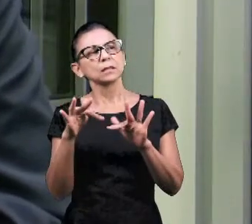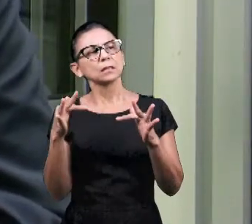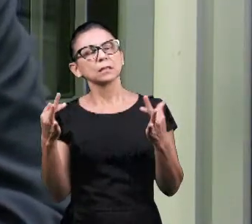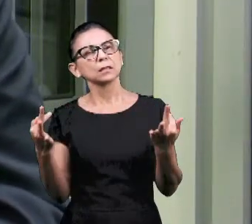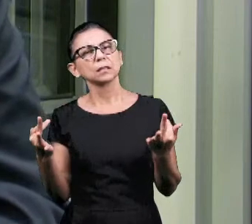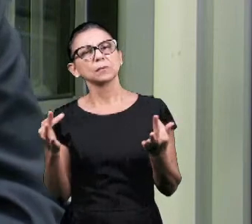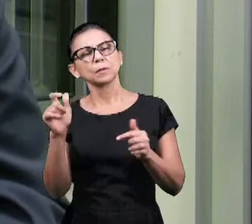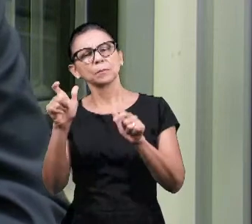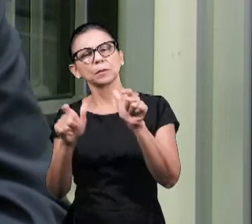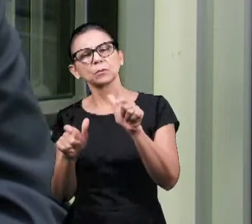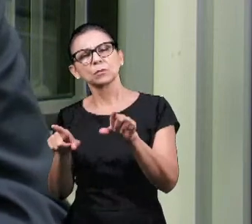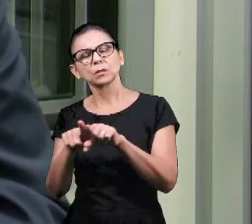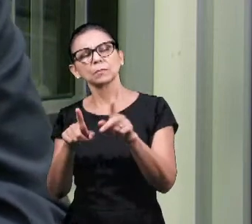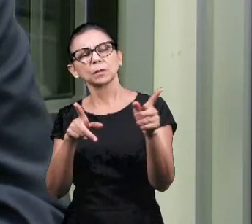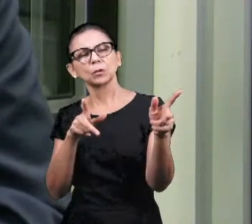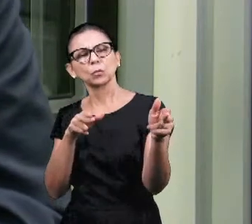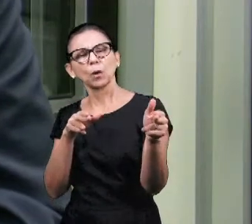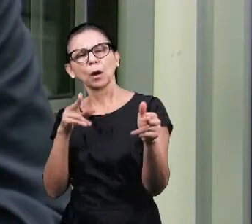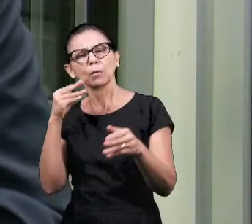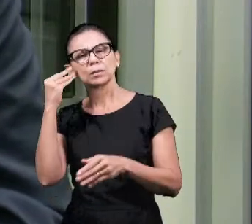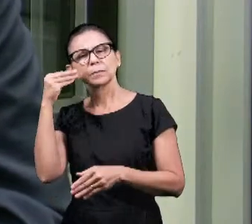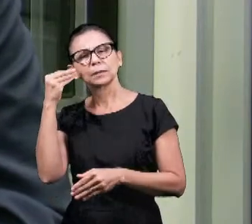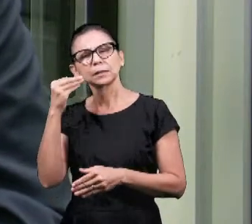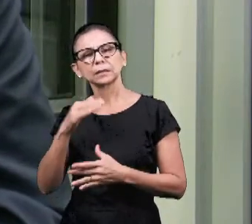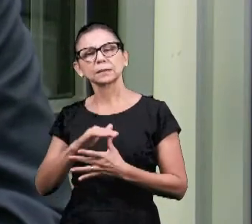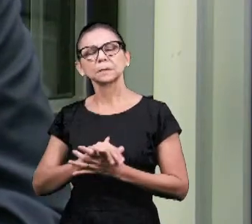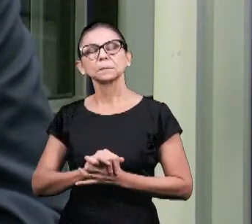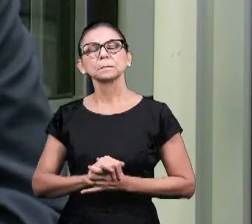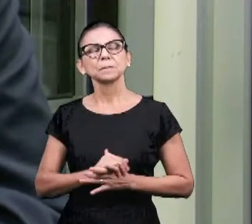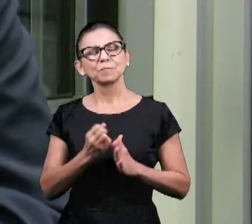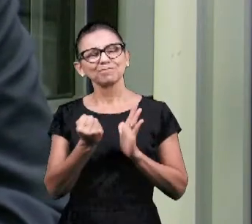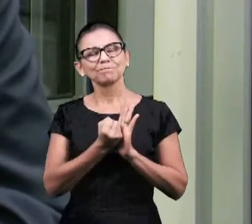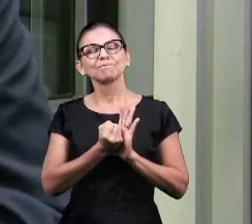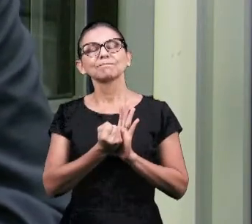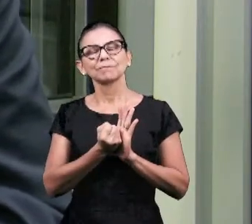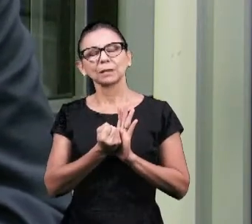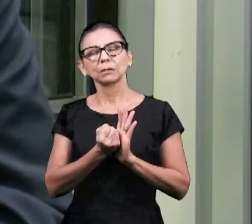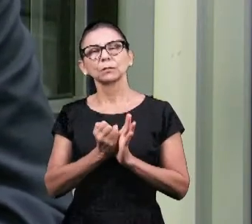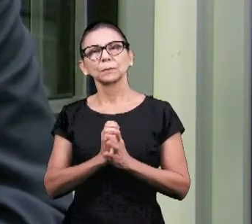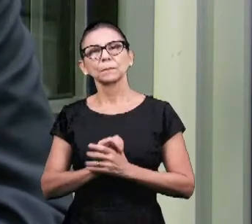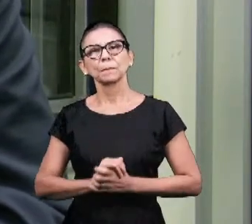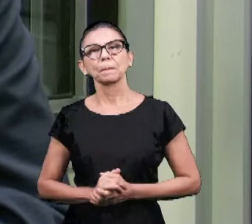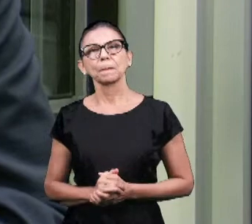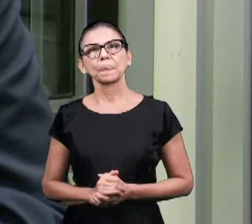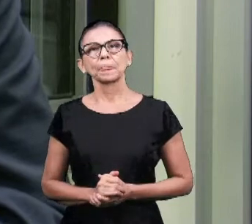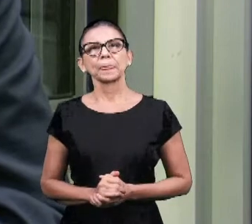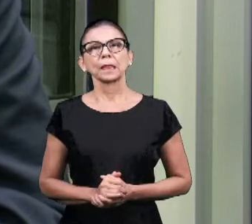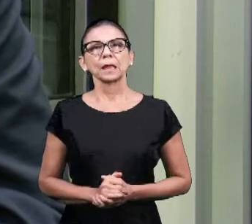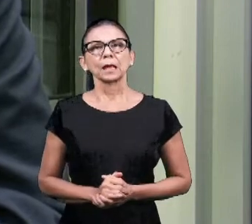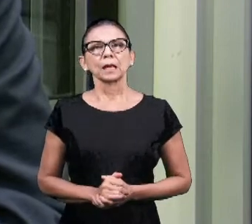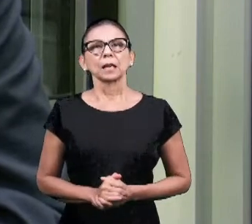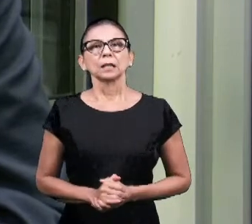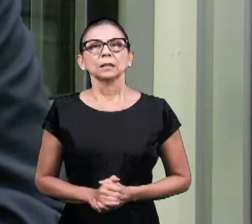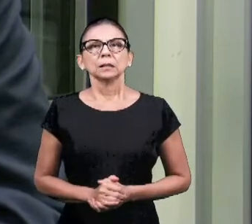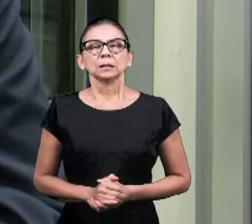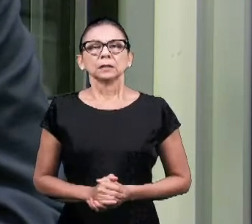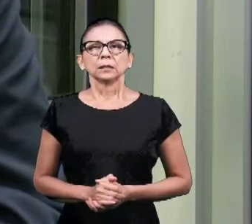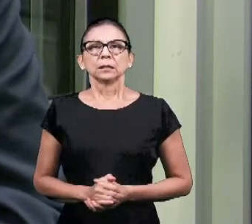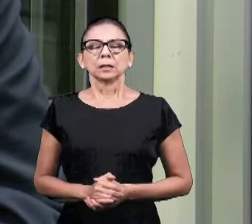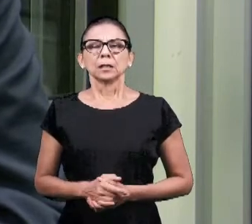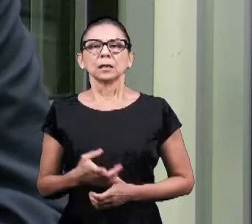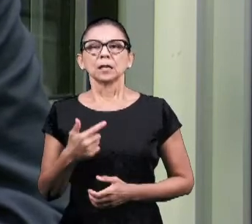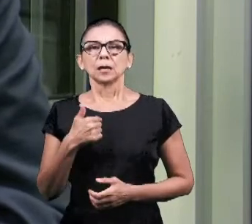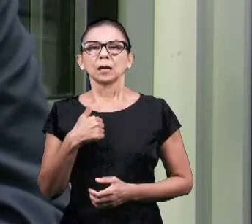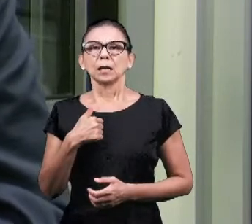que eu. Não é uma experiência assim tão... mas uma experiência que me marcou bastante. Porque eu estava em